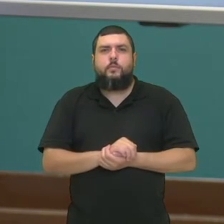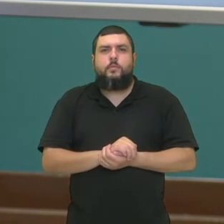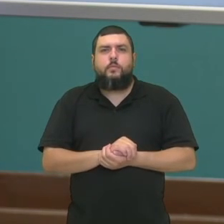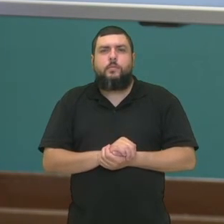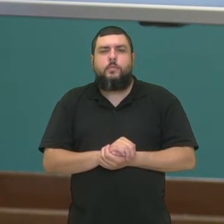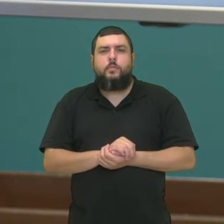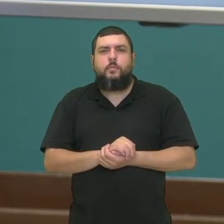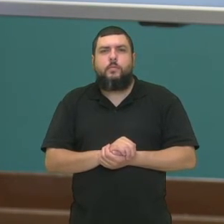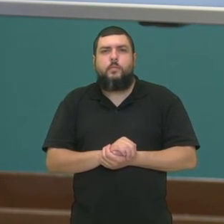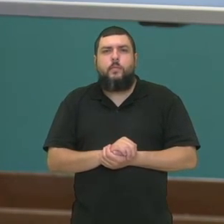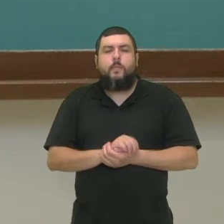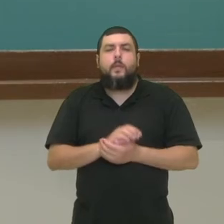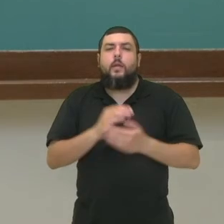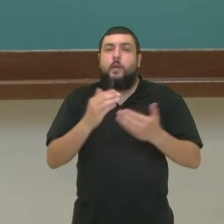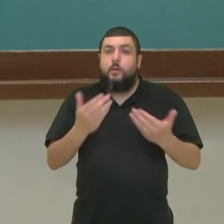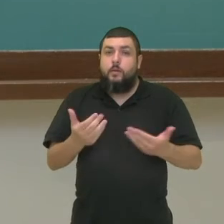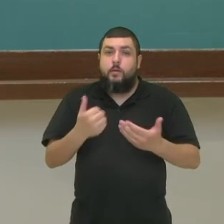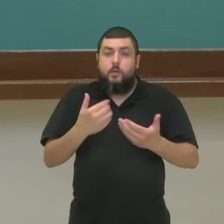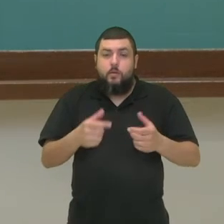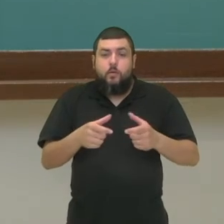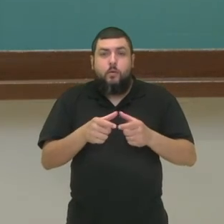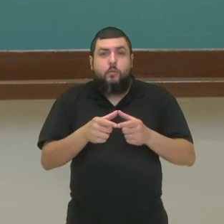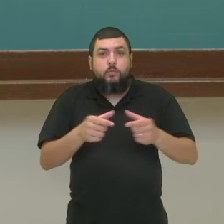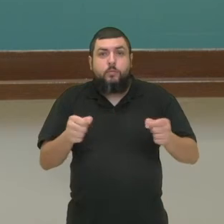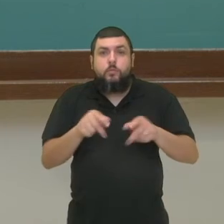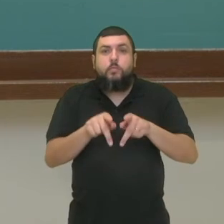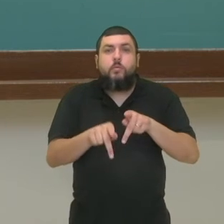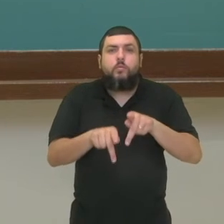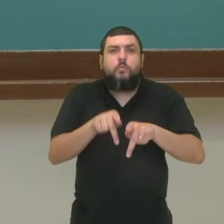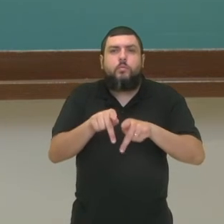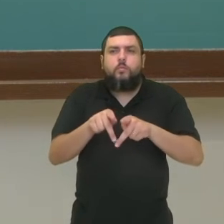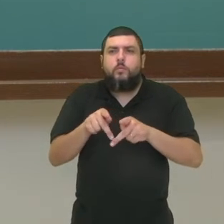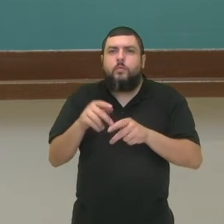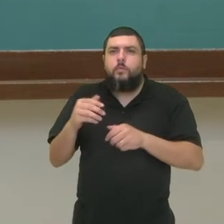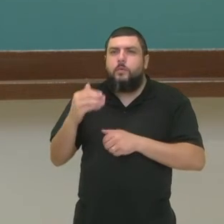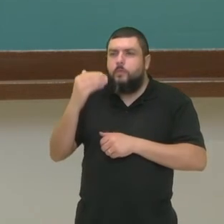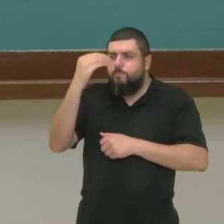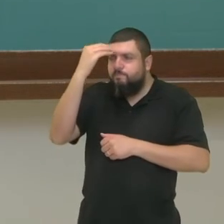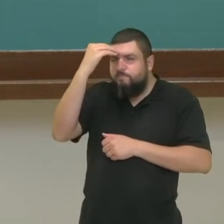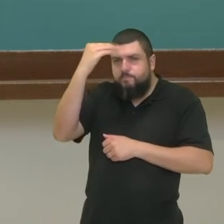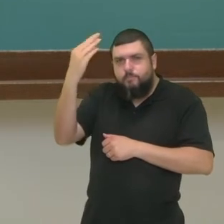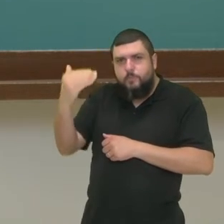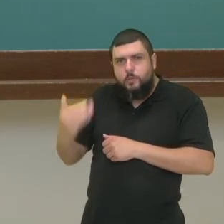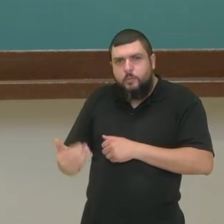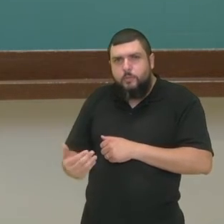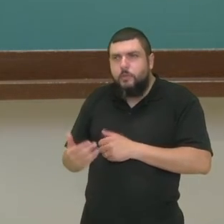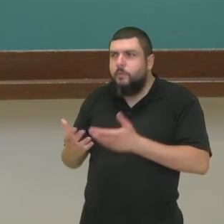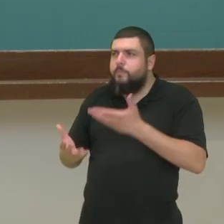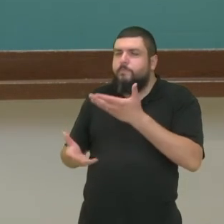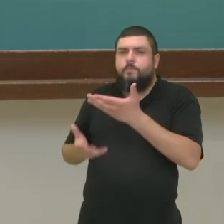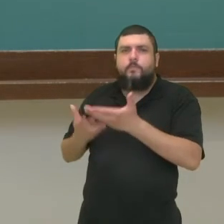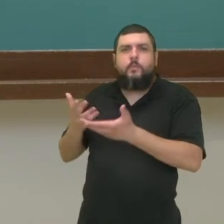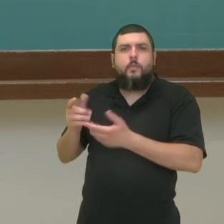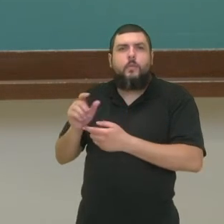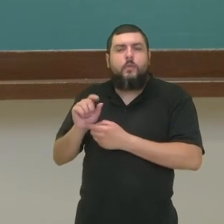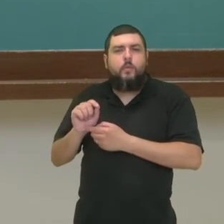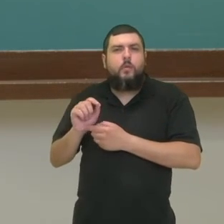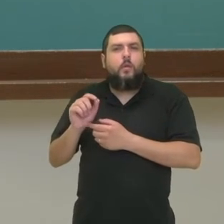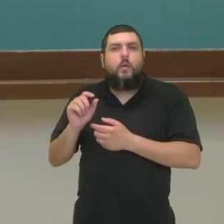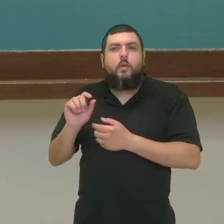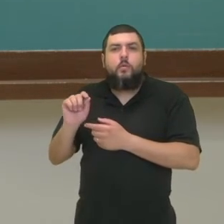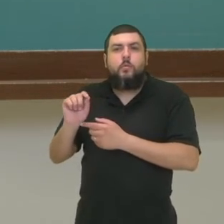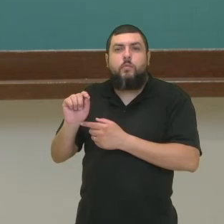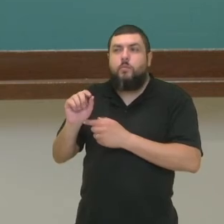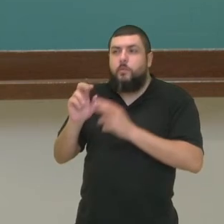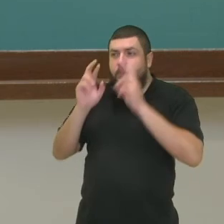dos deuses, à valorização dos lutadores, inclusive rituais ali para consagrar esse solo onde seria